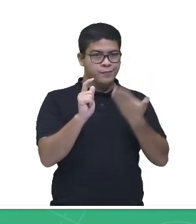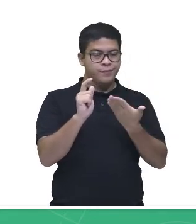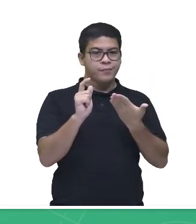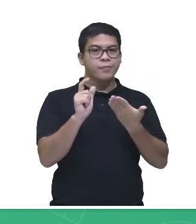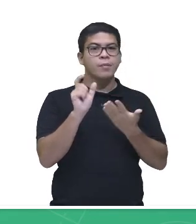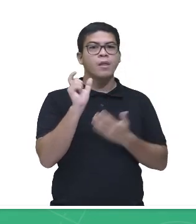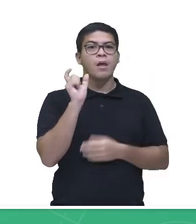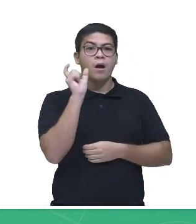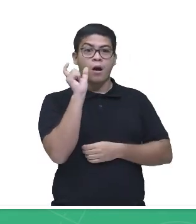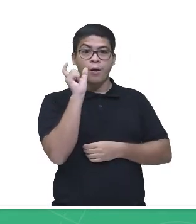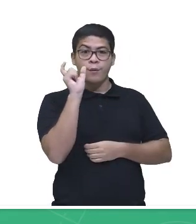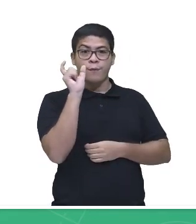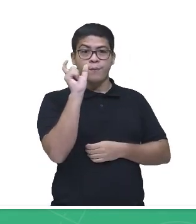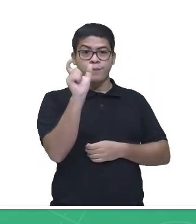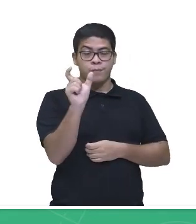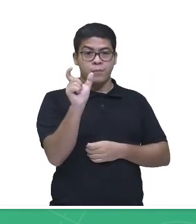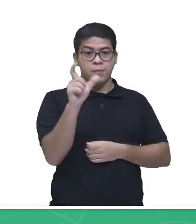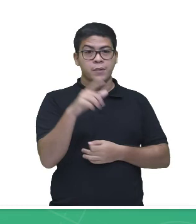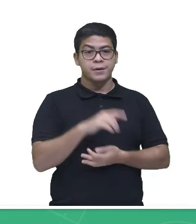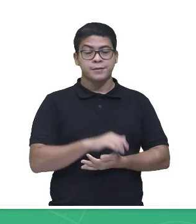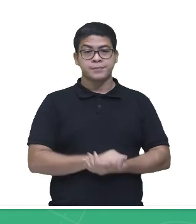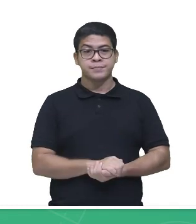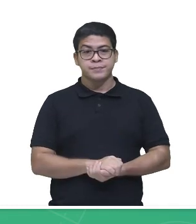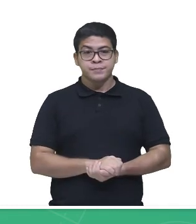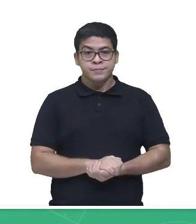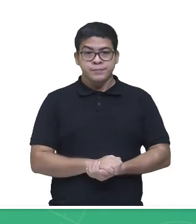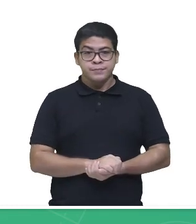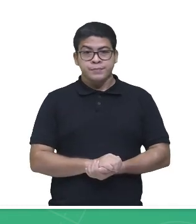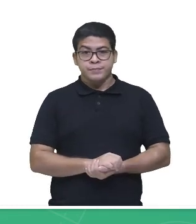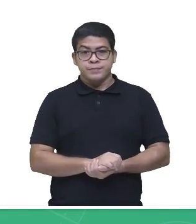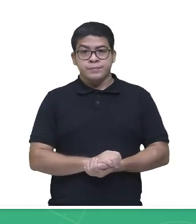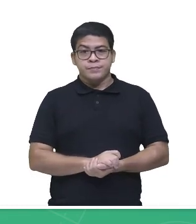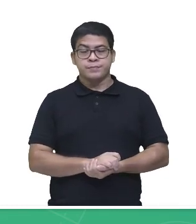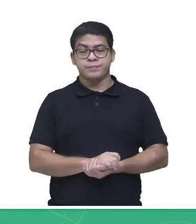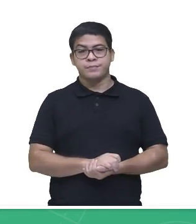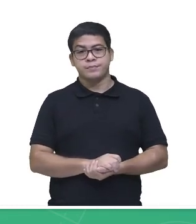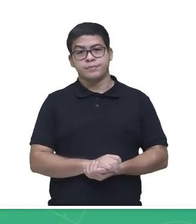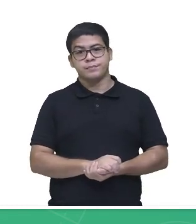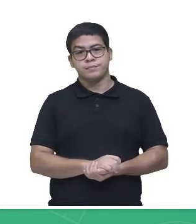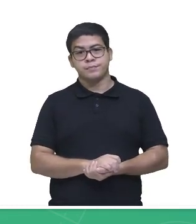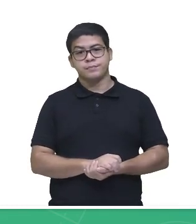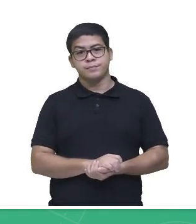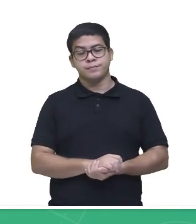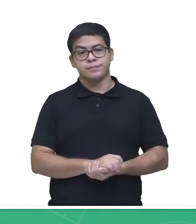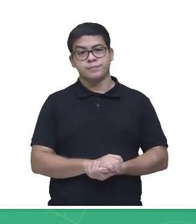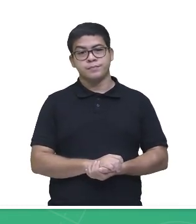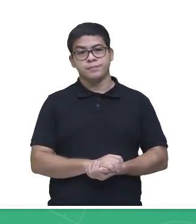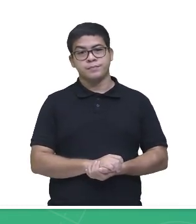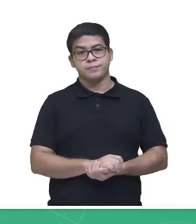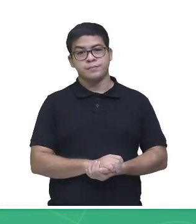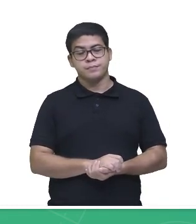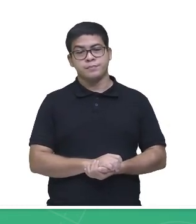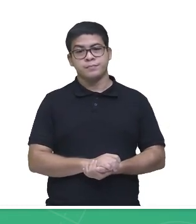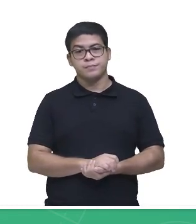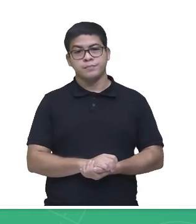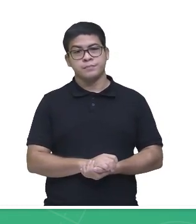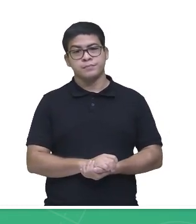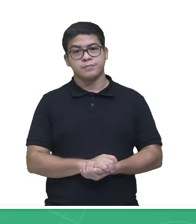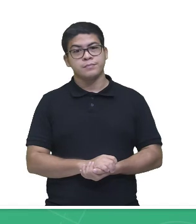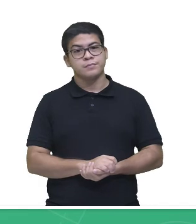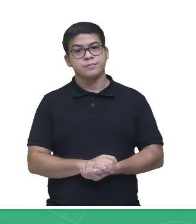él ha. Nosotros hemos, vosotros habéis, ellos han.